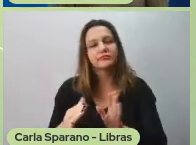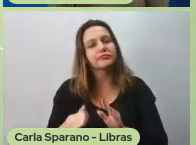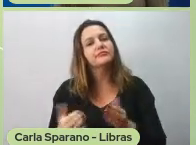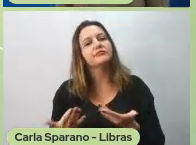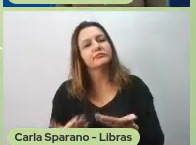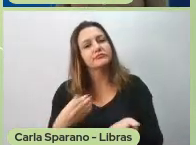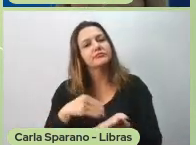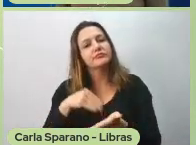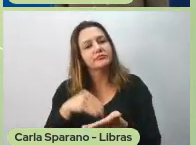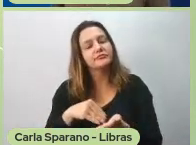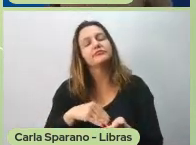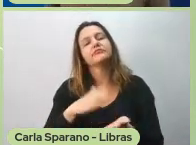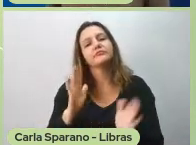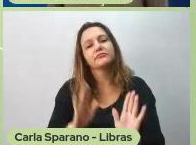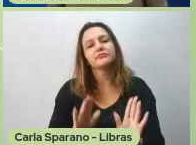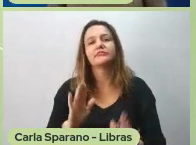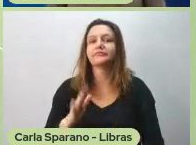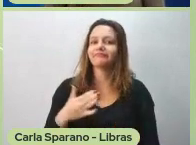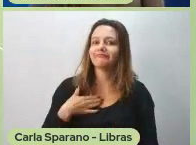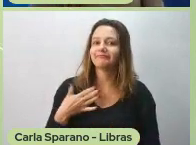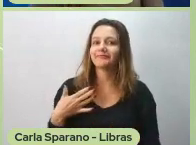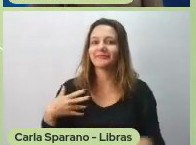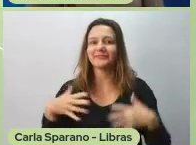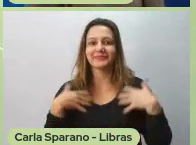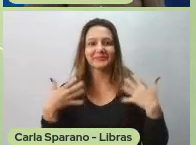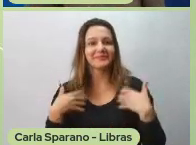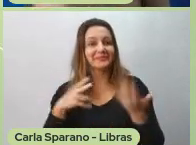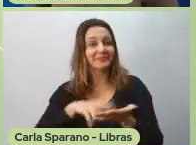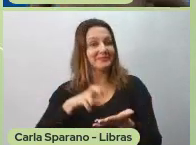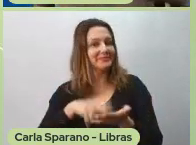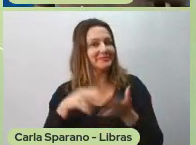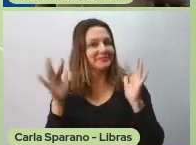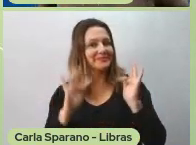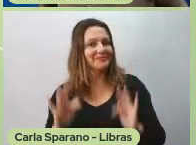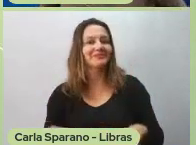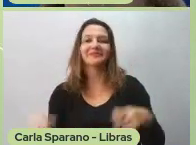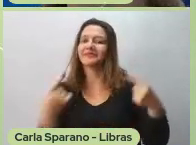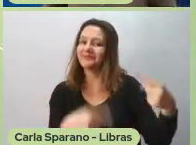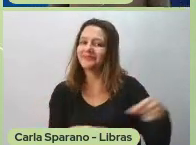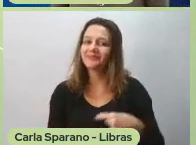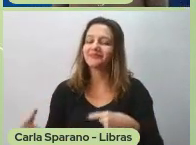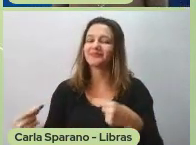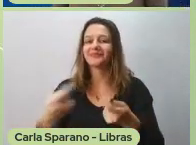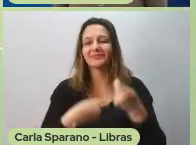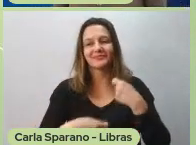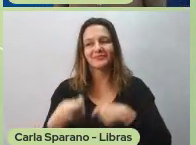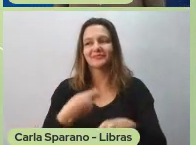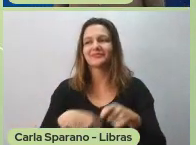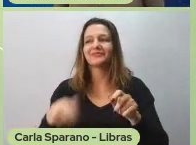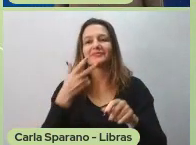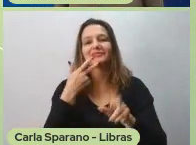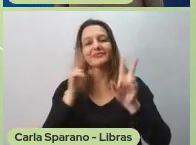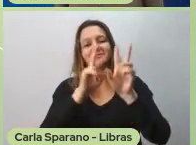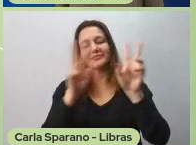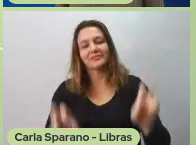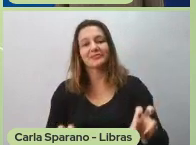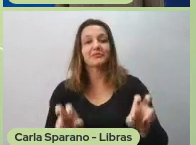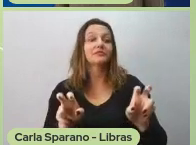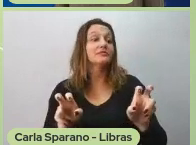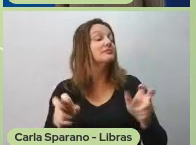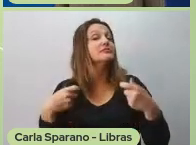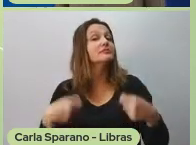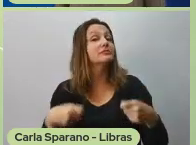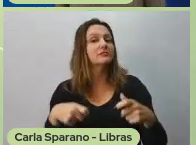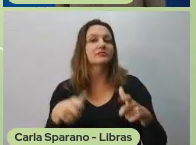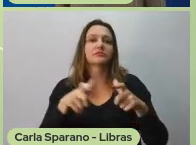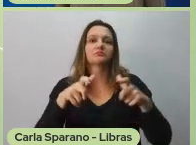minha maior felicidade é realmente estar aqui numa discussão, né, do mercado, falando sobre quanto esse tema precisa ampliar,